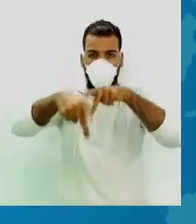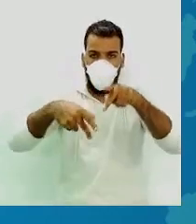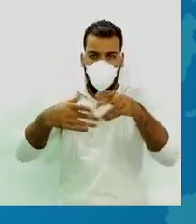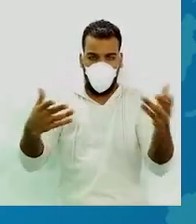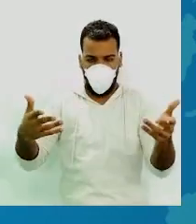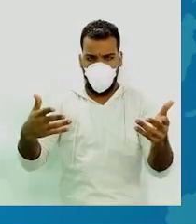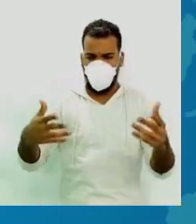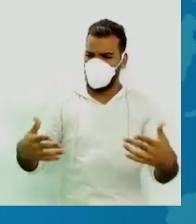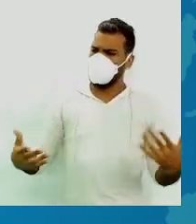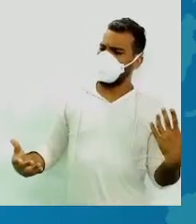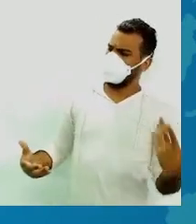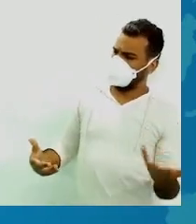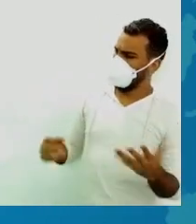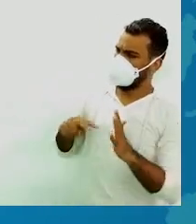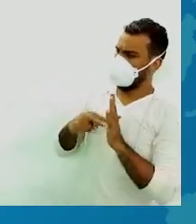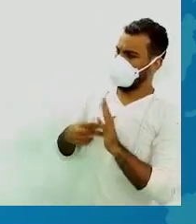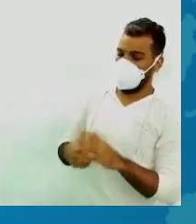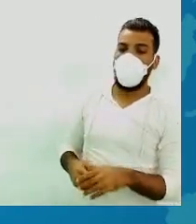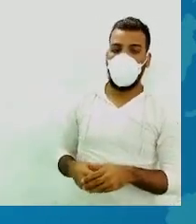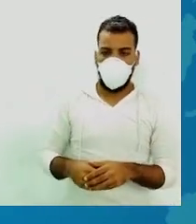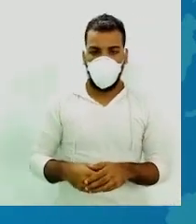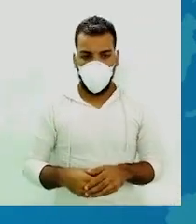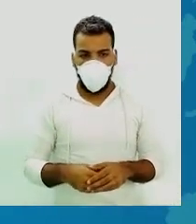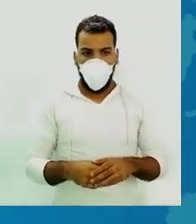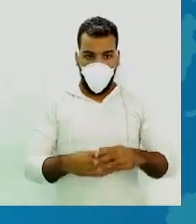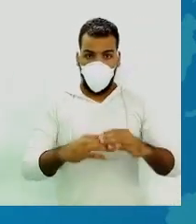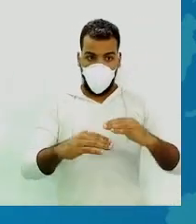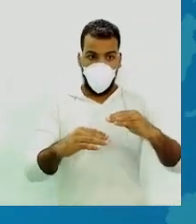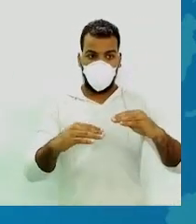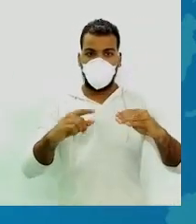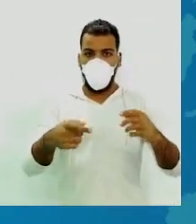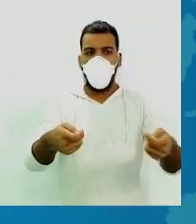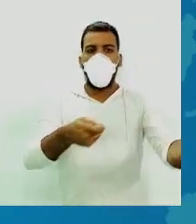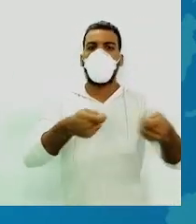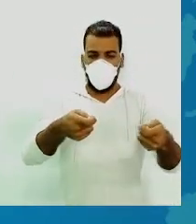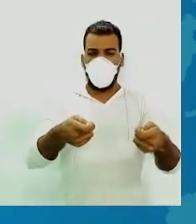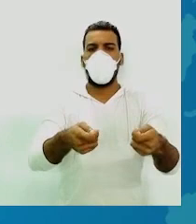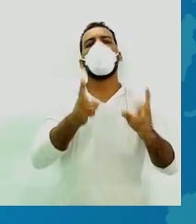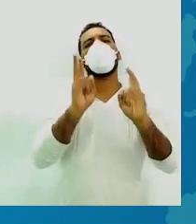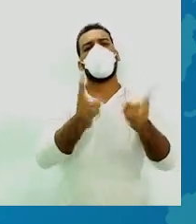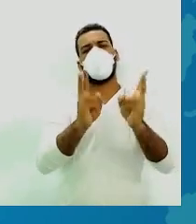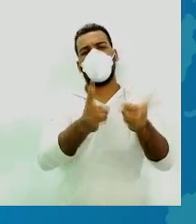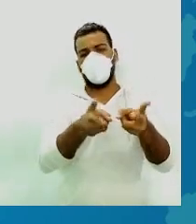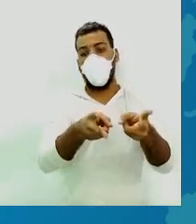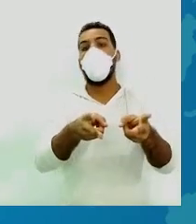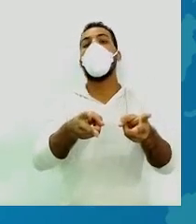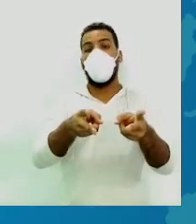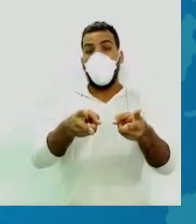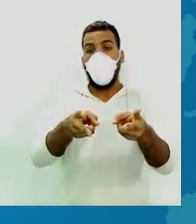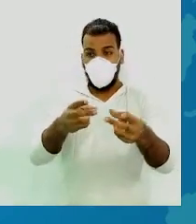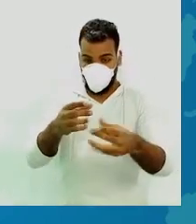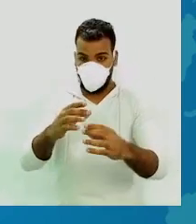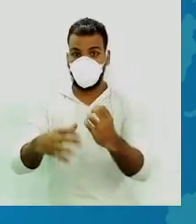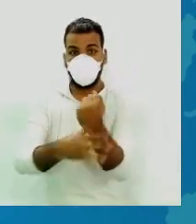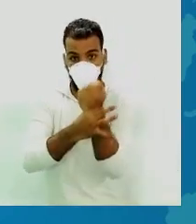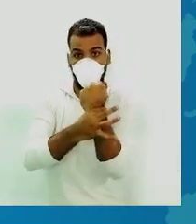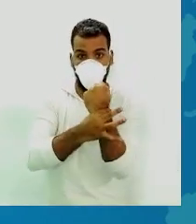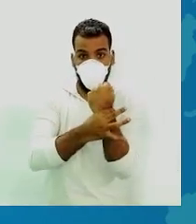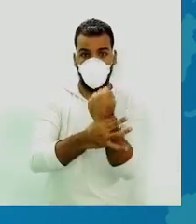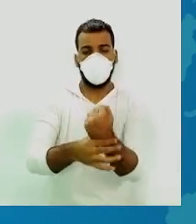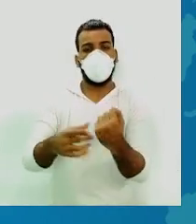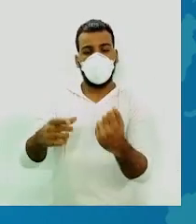quando eu mantenho a ordem, defendo e também asseguro o bem-estar